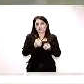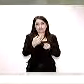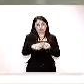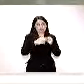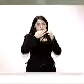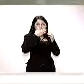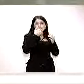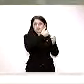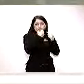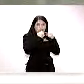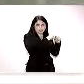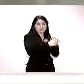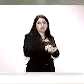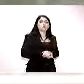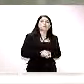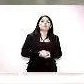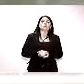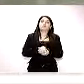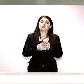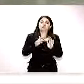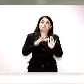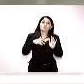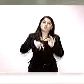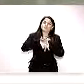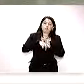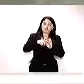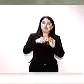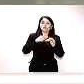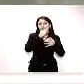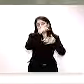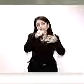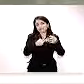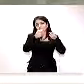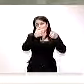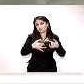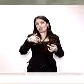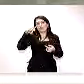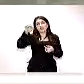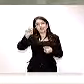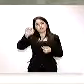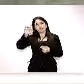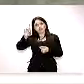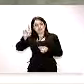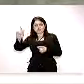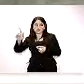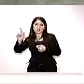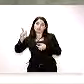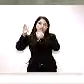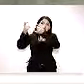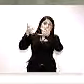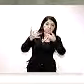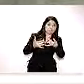foram suficiente fortte para modificar o juizo desfavorável como sdg se deve ponderar os caso a caso